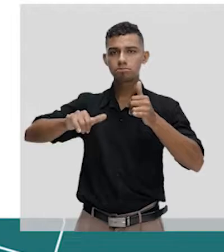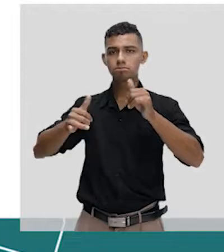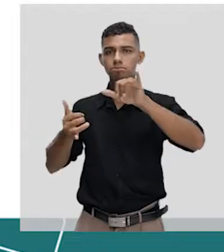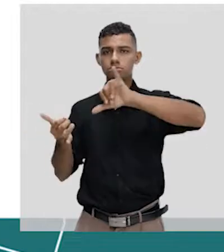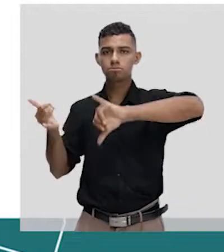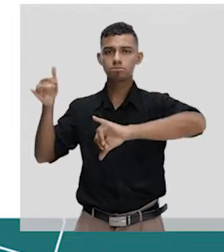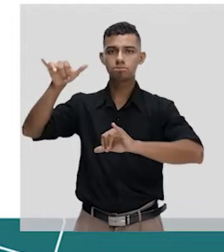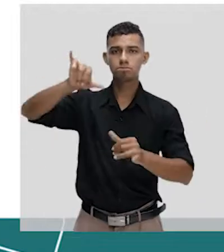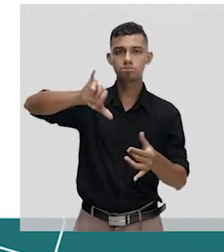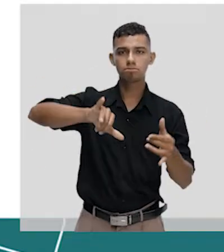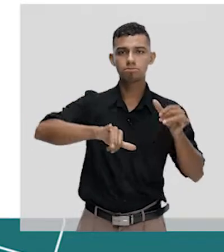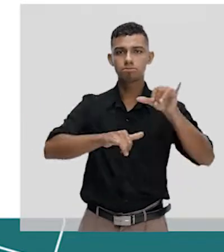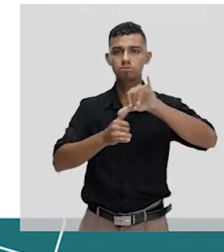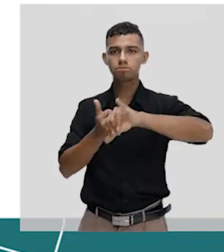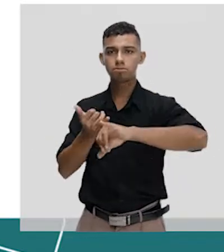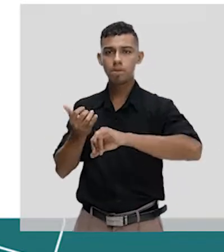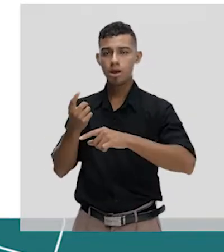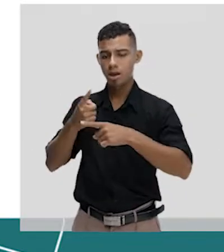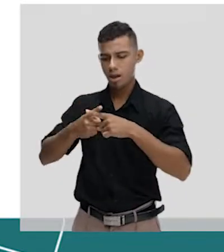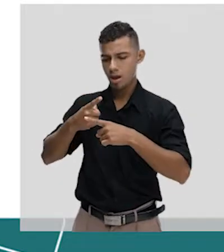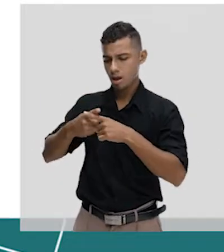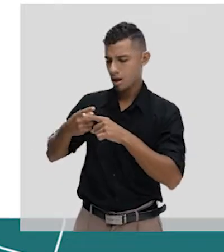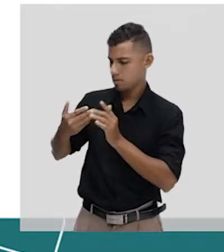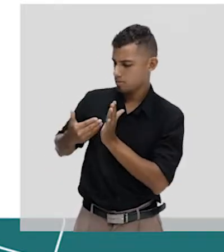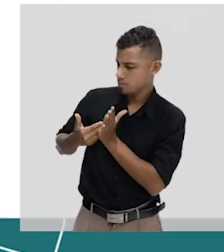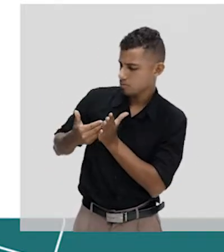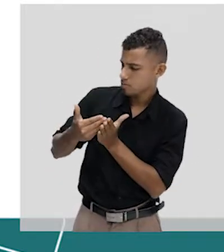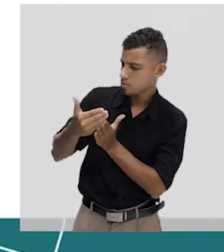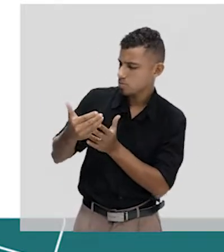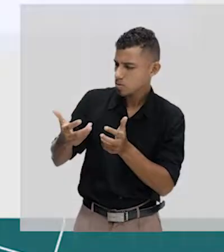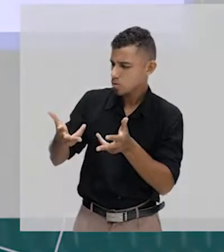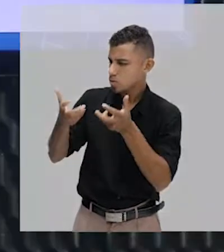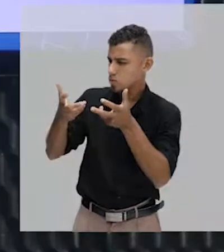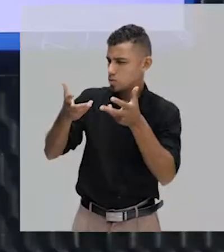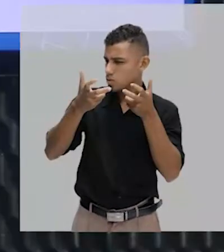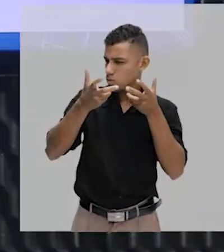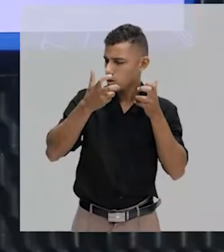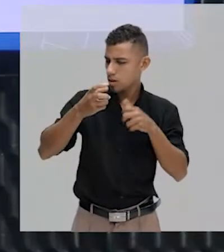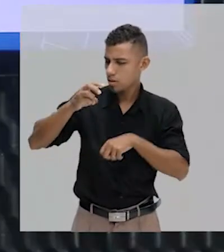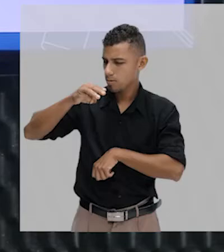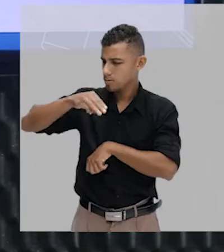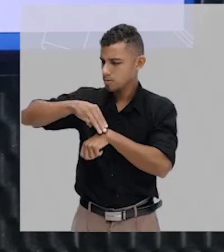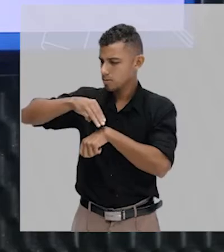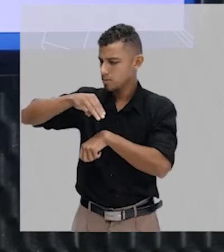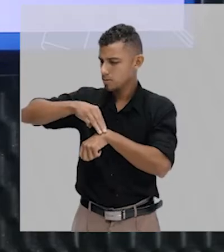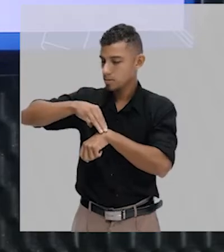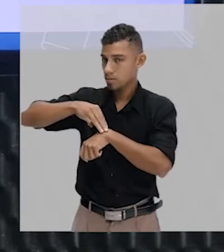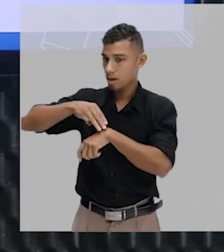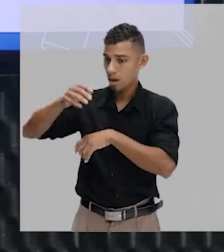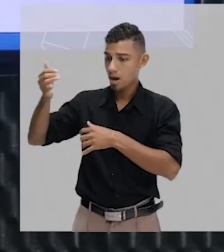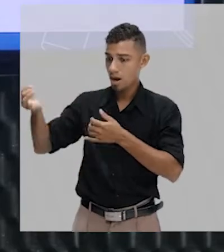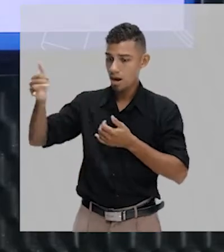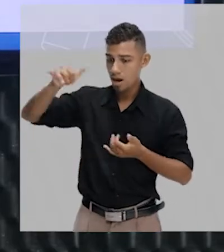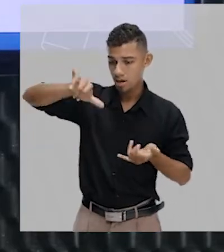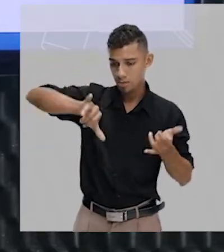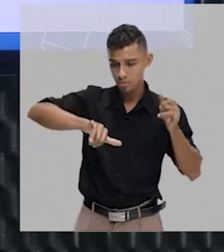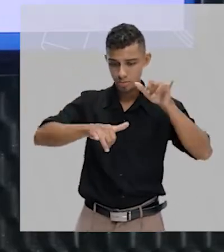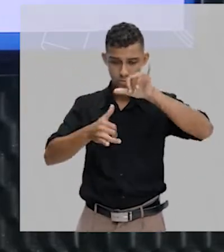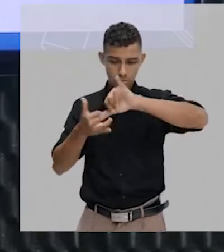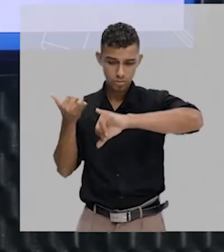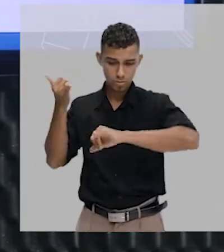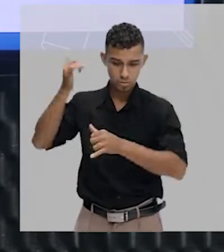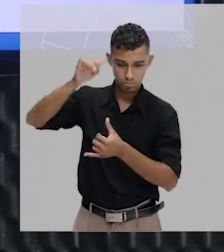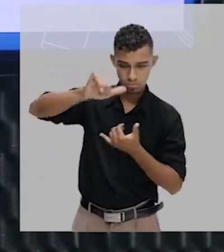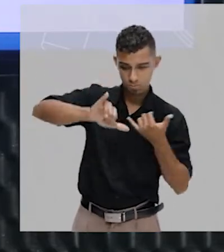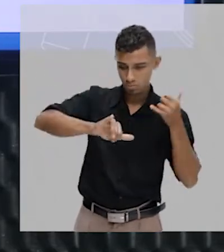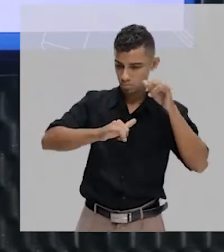momento se percebeu, a humanidade, ela percebeu a química como uma ciência